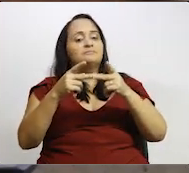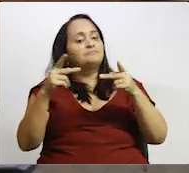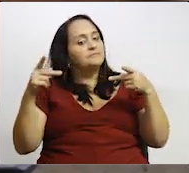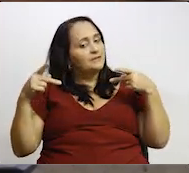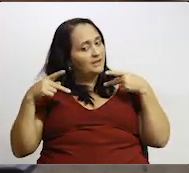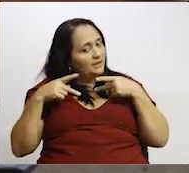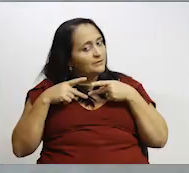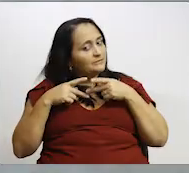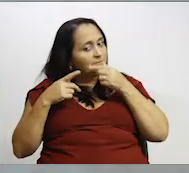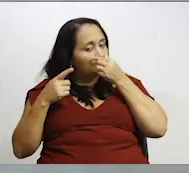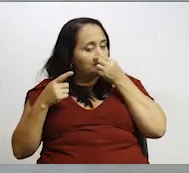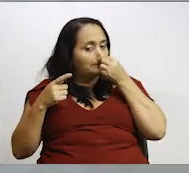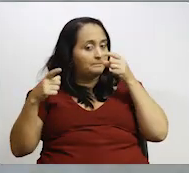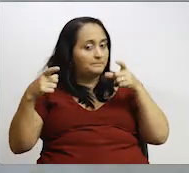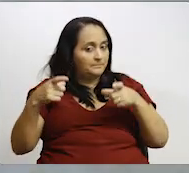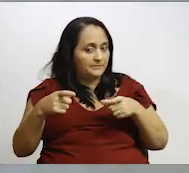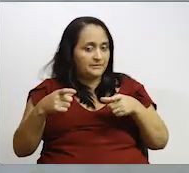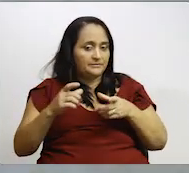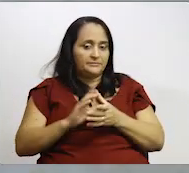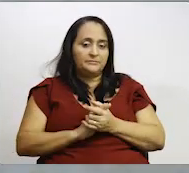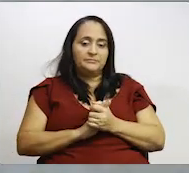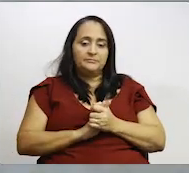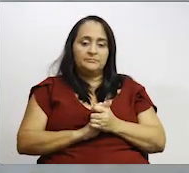Vamos agora para os sachês.